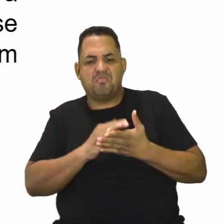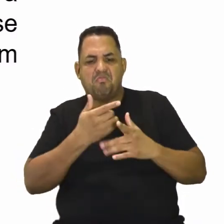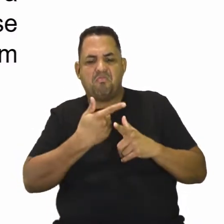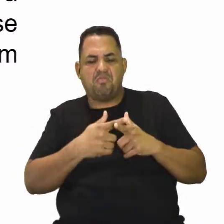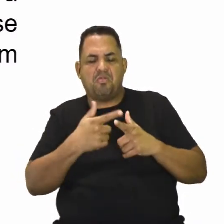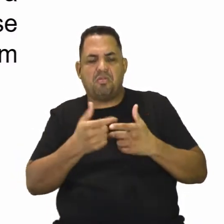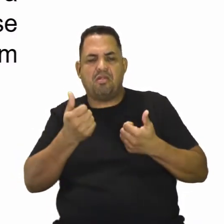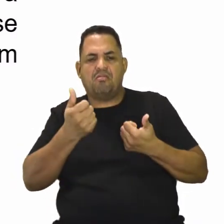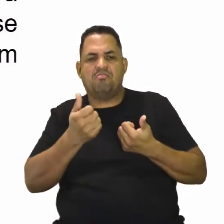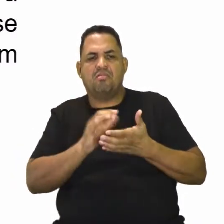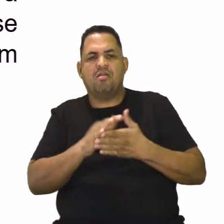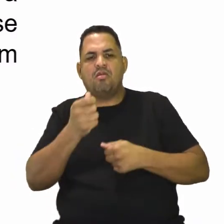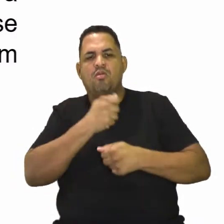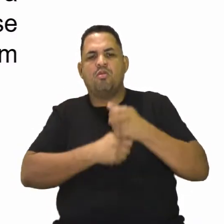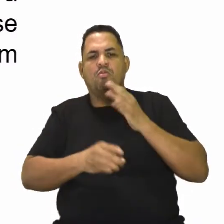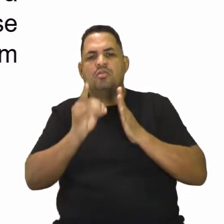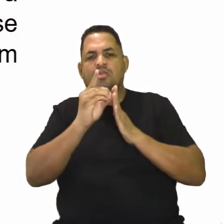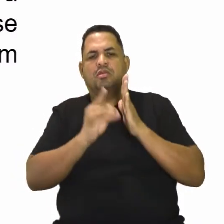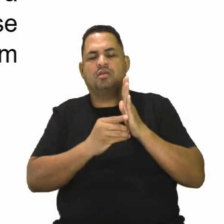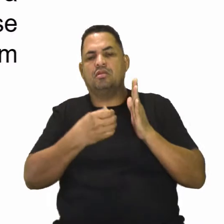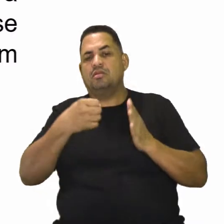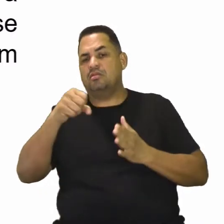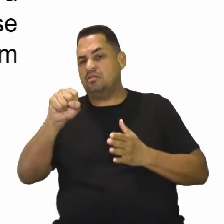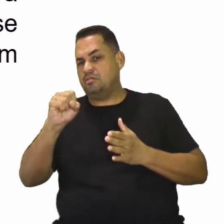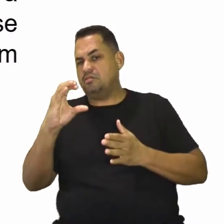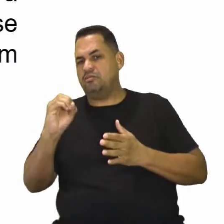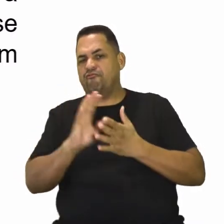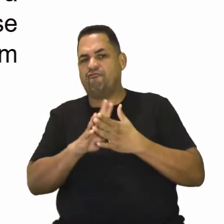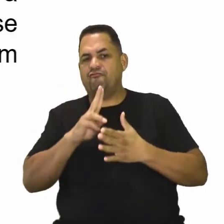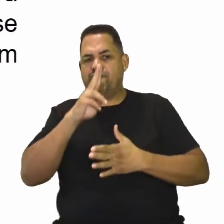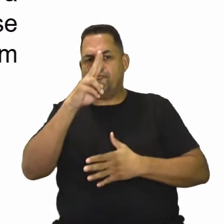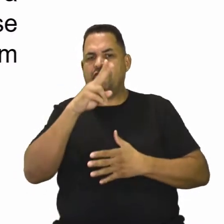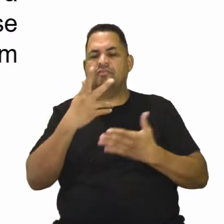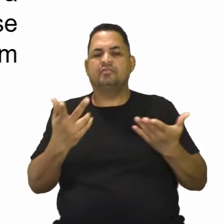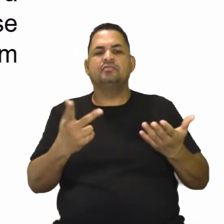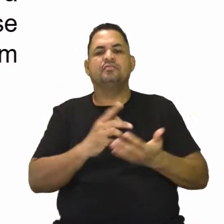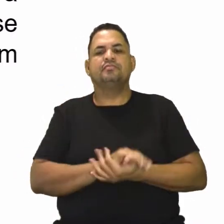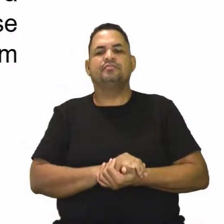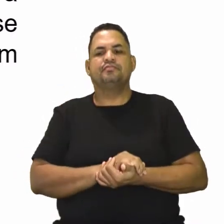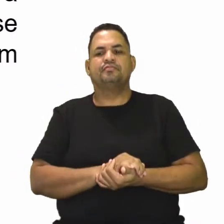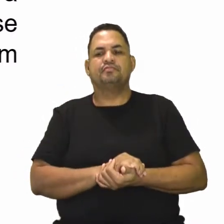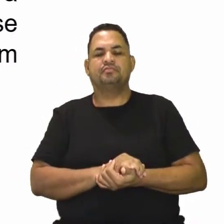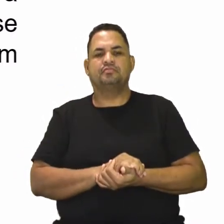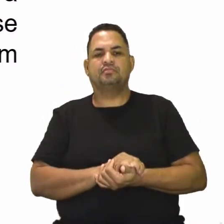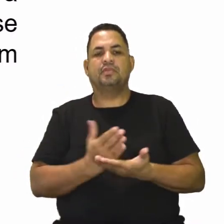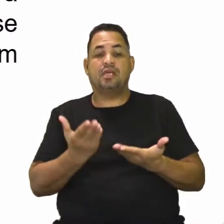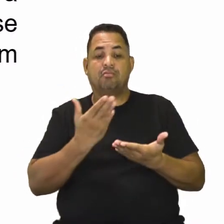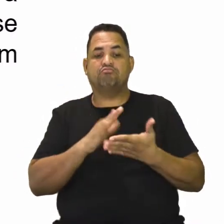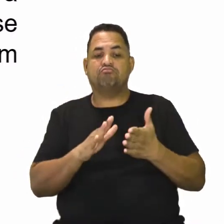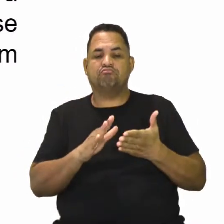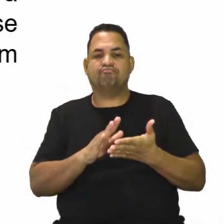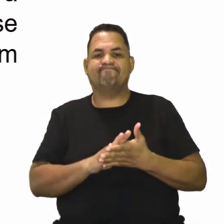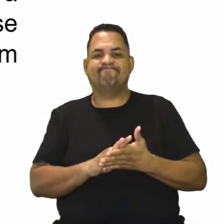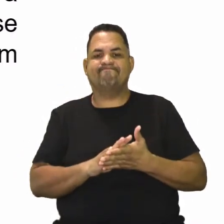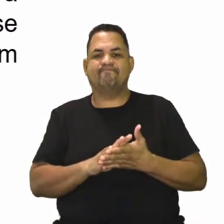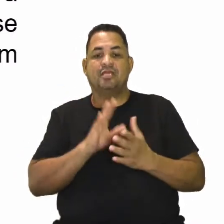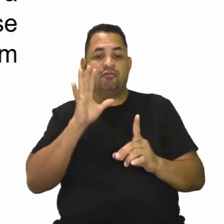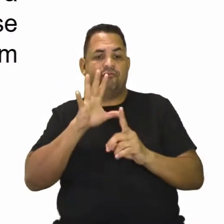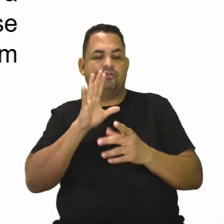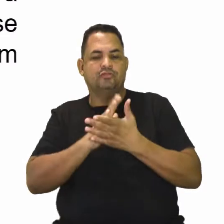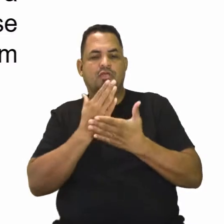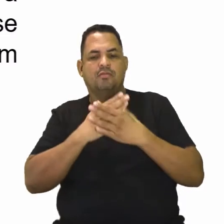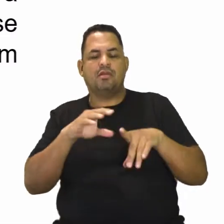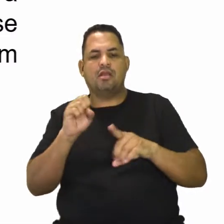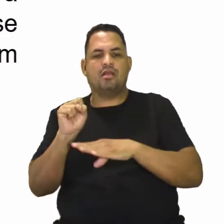década de 80. Uma crise econômica forte. Foi isso que mais que fez o socialismo acabar naquele